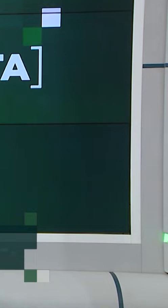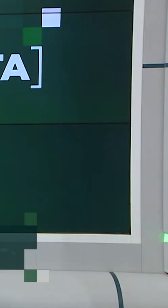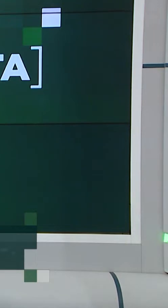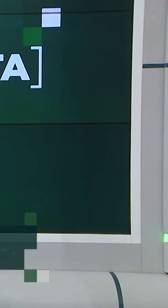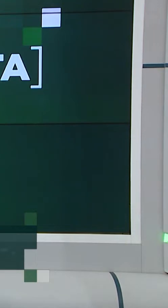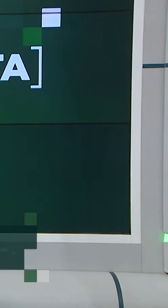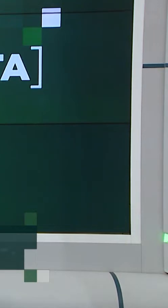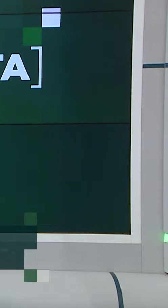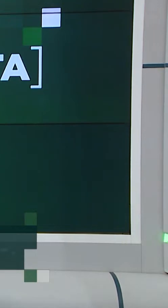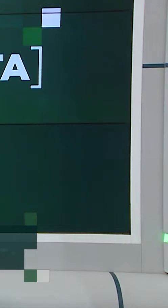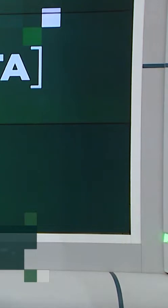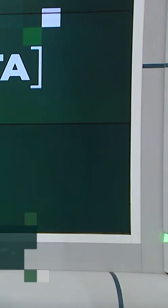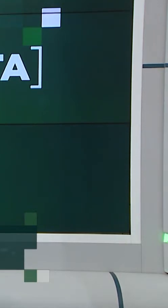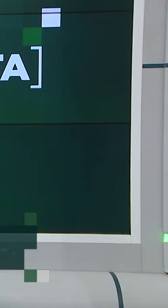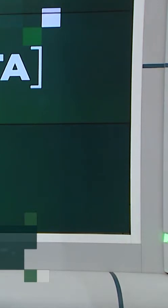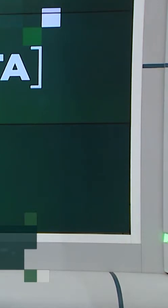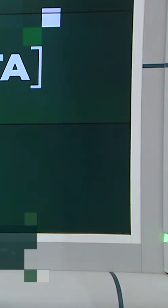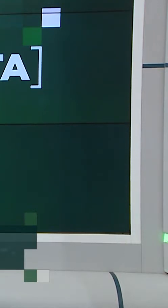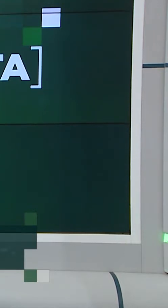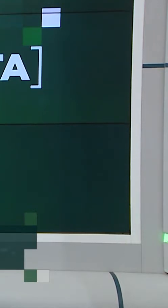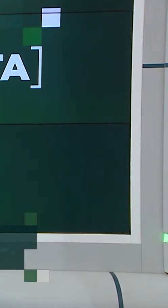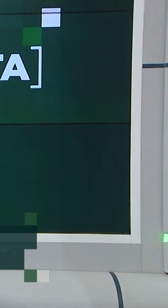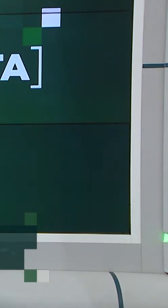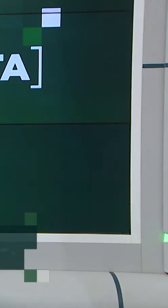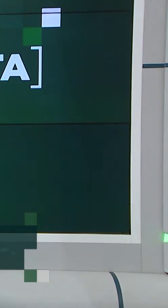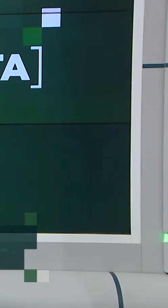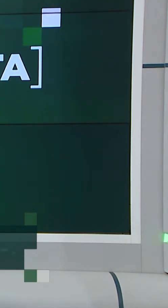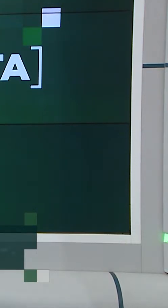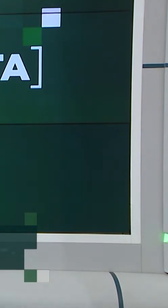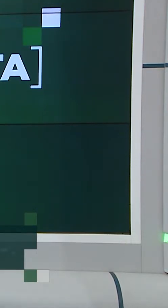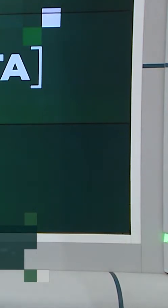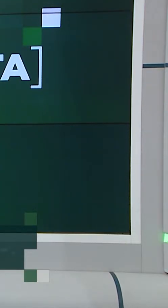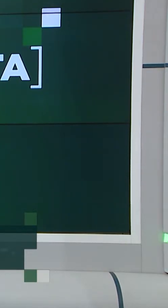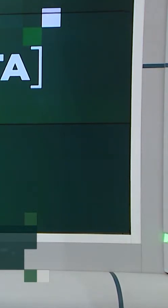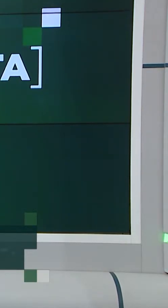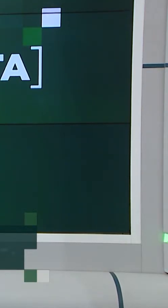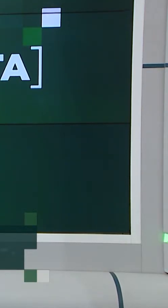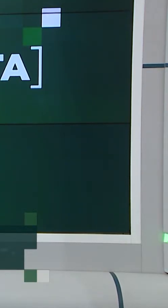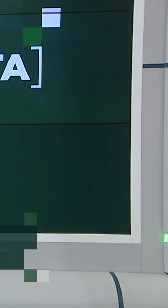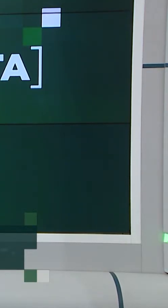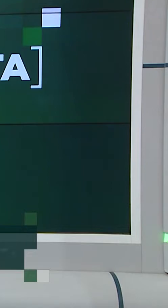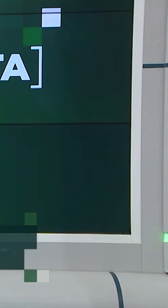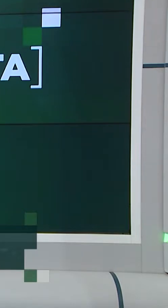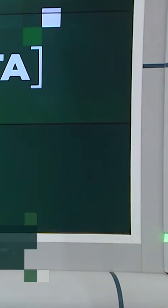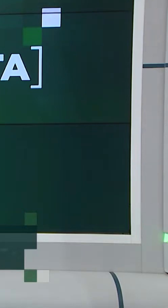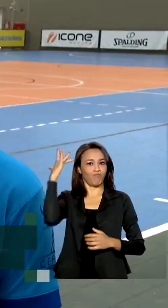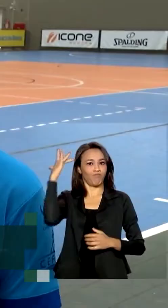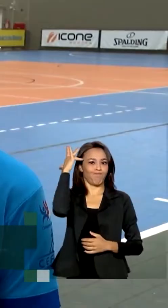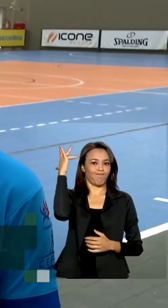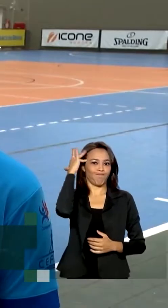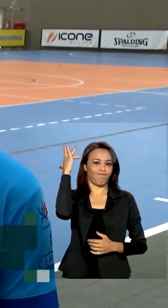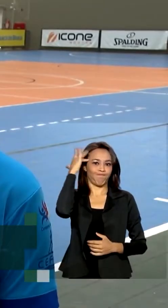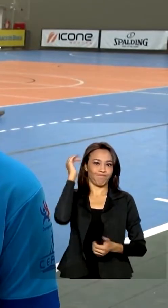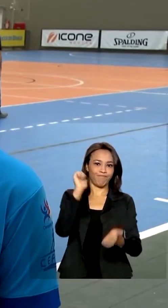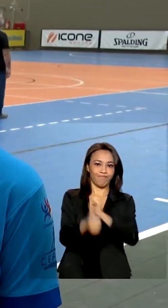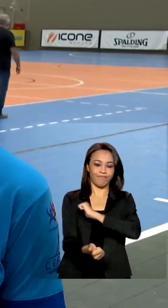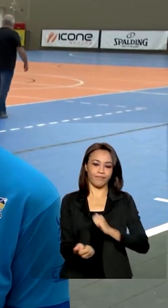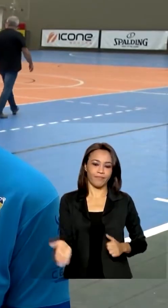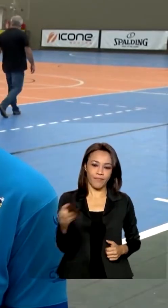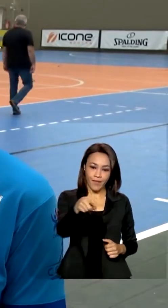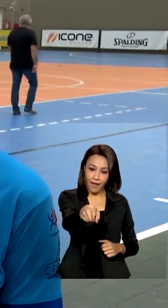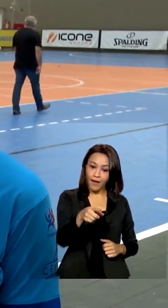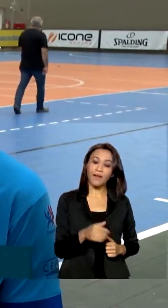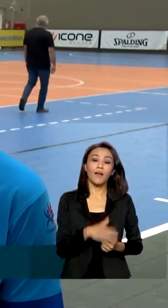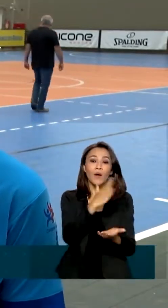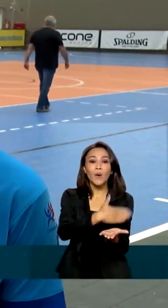A política pública financia o setor no país desde o desporto educacional até o alto rendimento. A Amanda começou